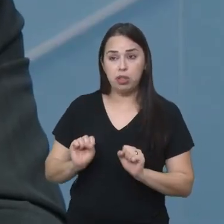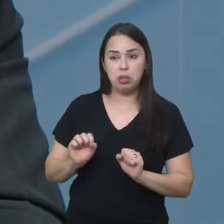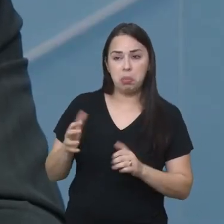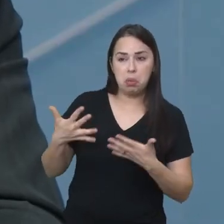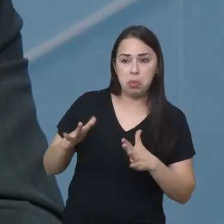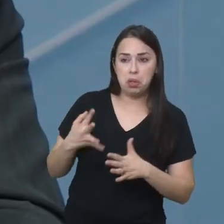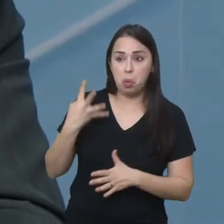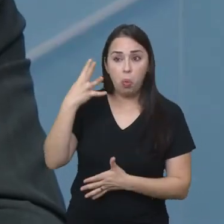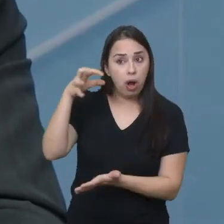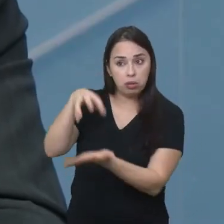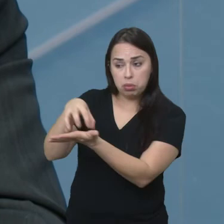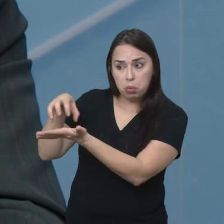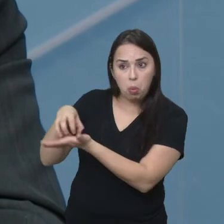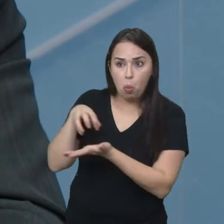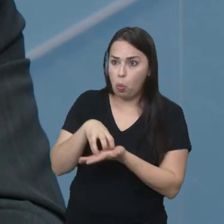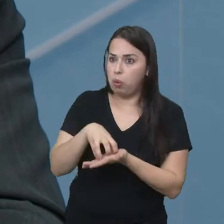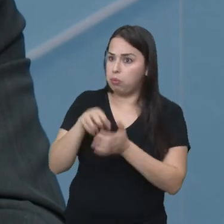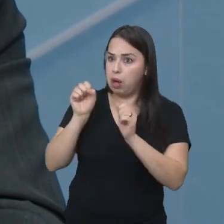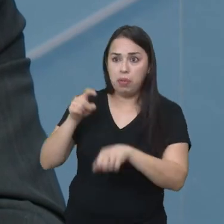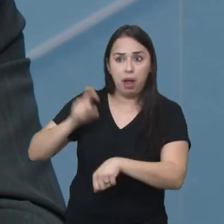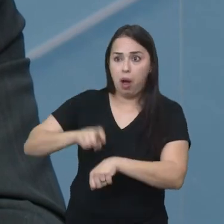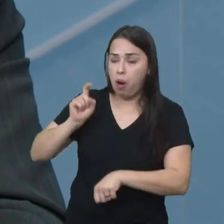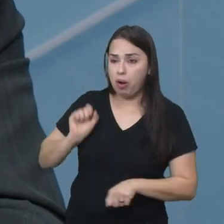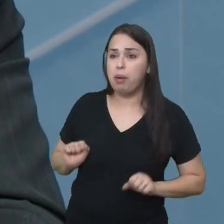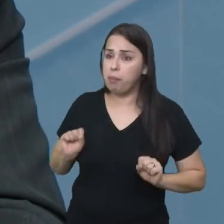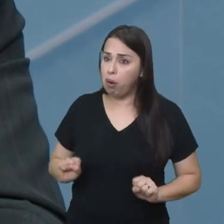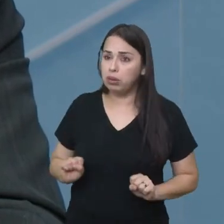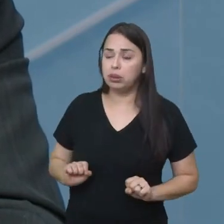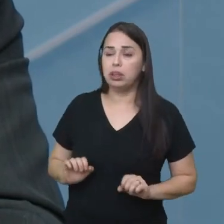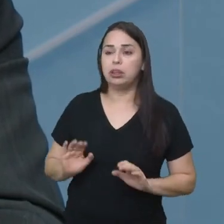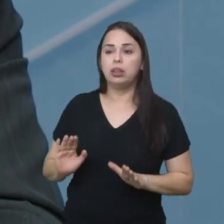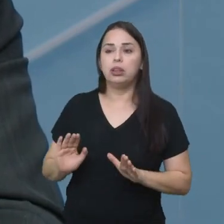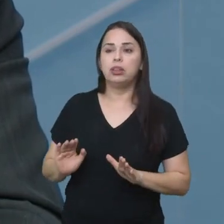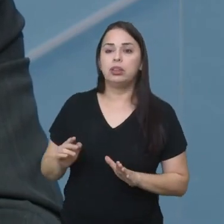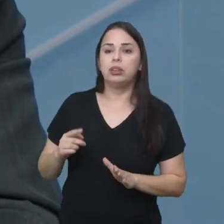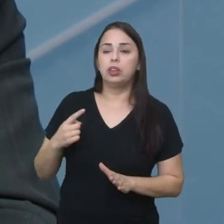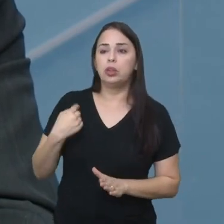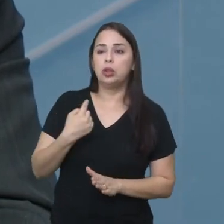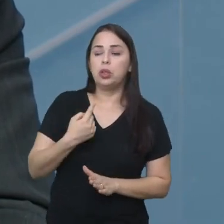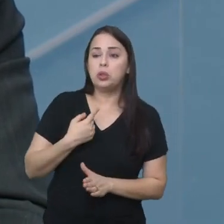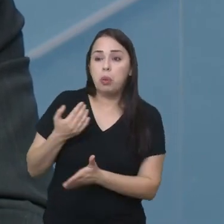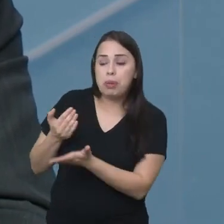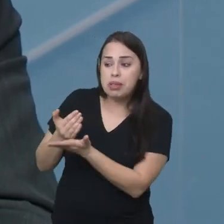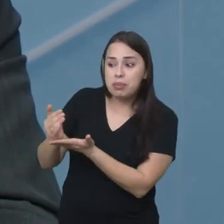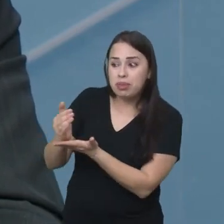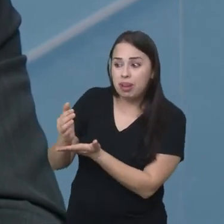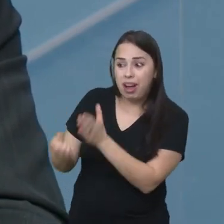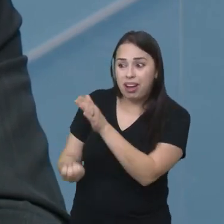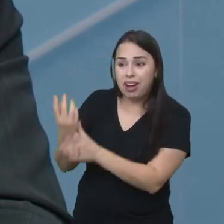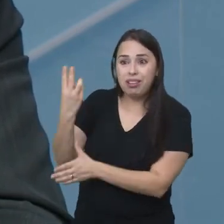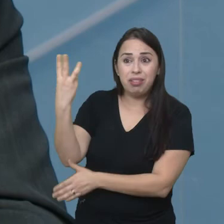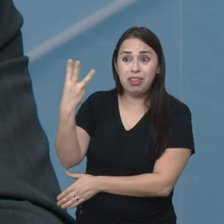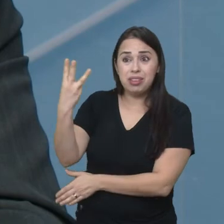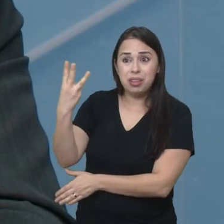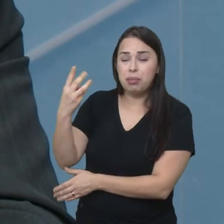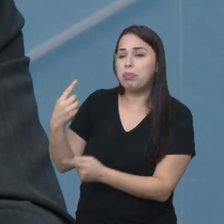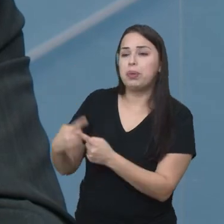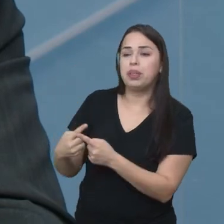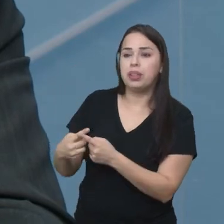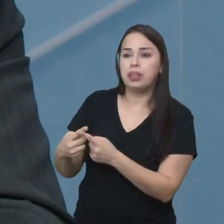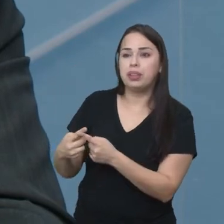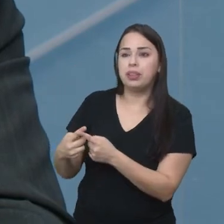imediato. Né? Só começamos a criar um 3º conselho porque o Ministério Público do Estado de São